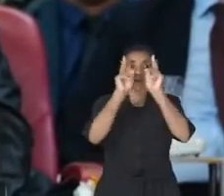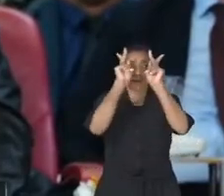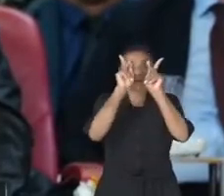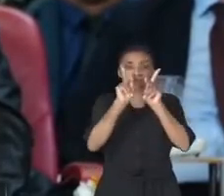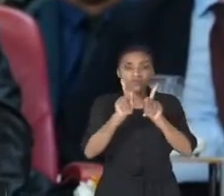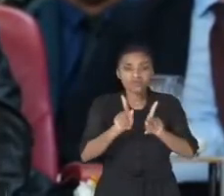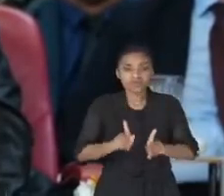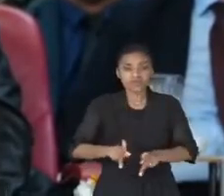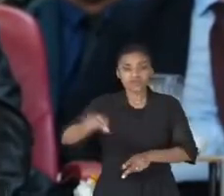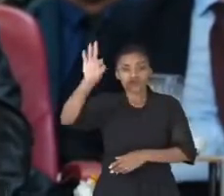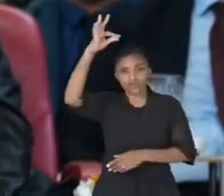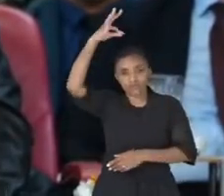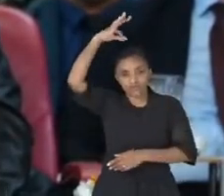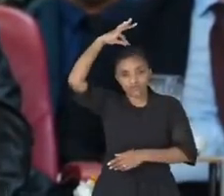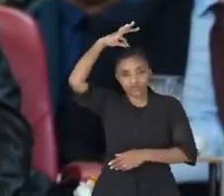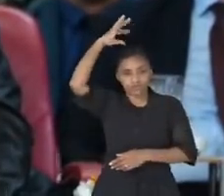presença.